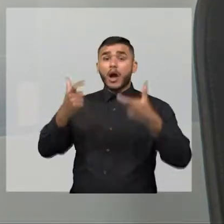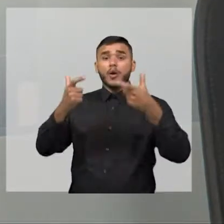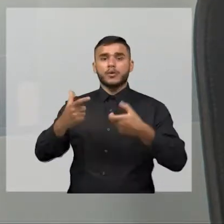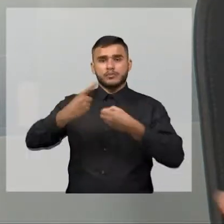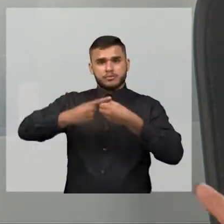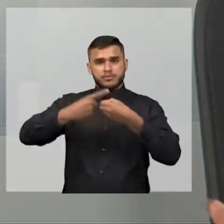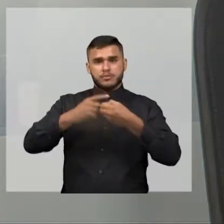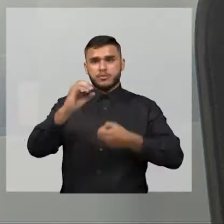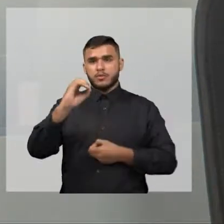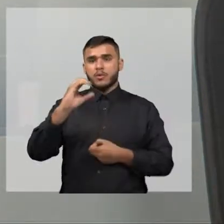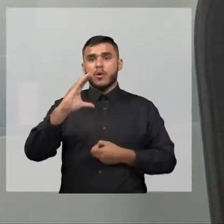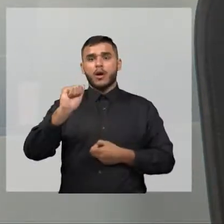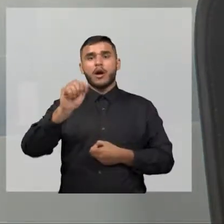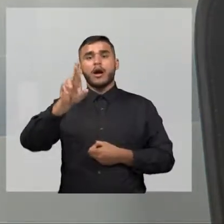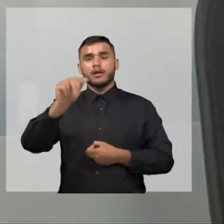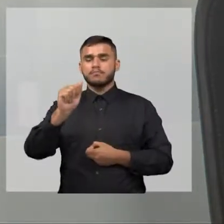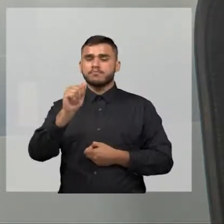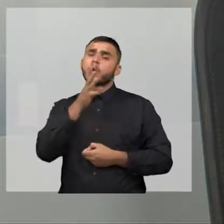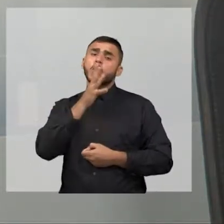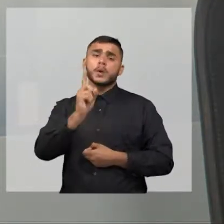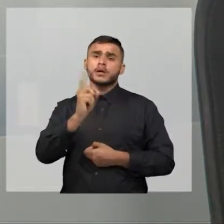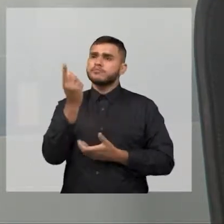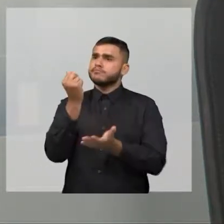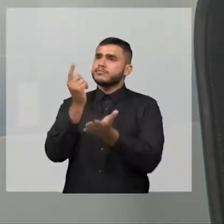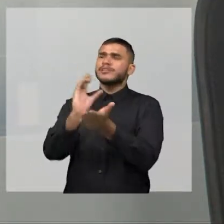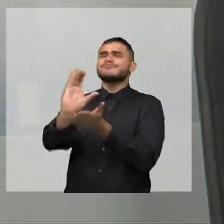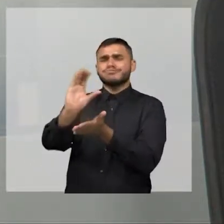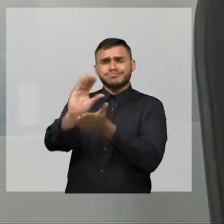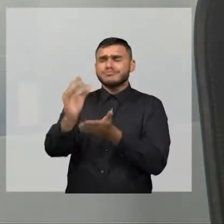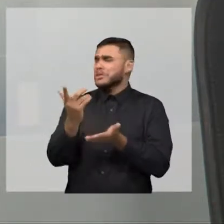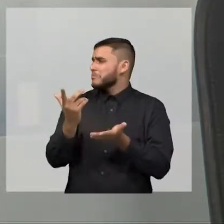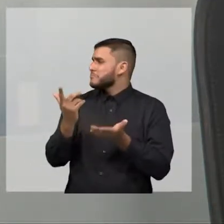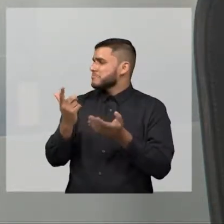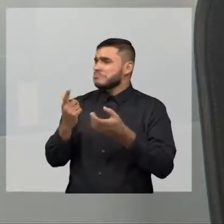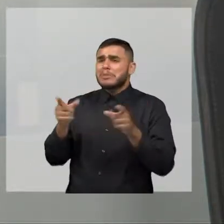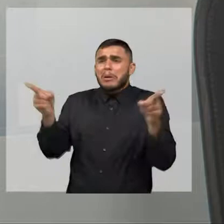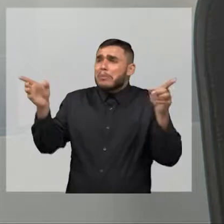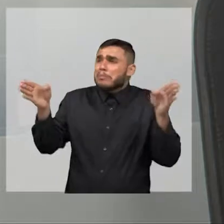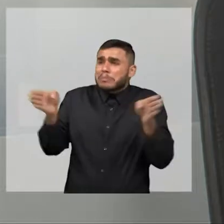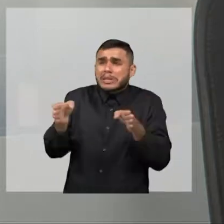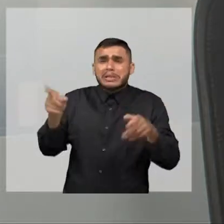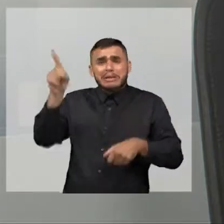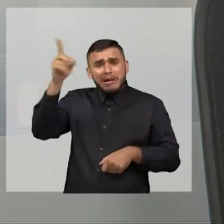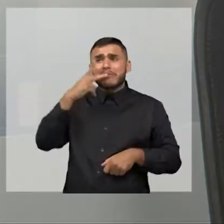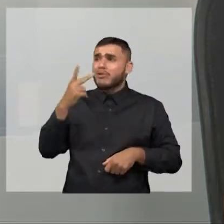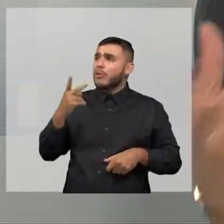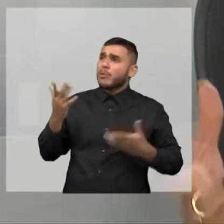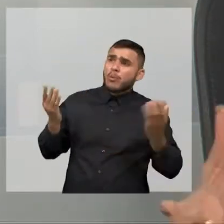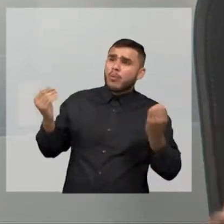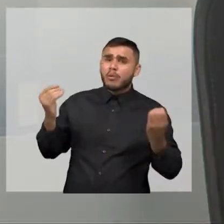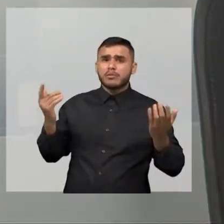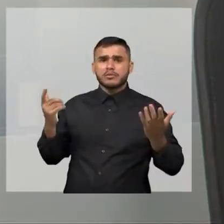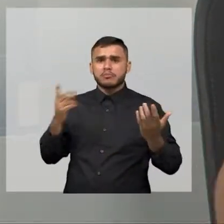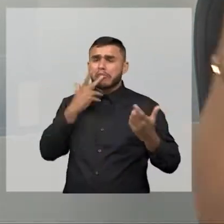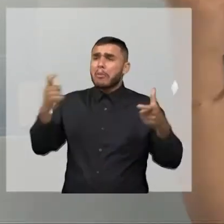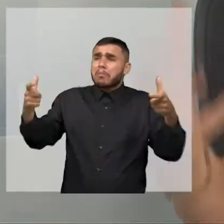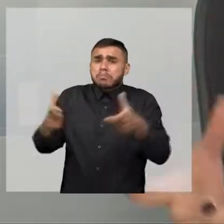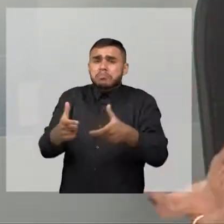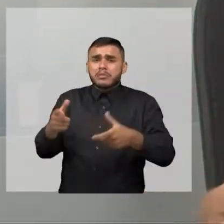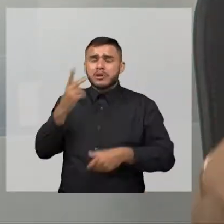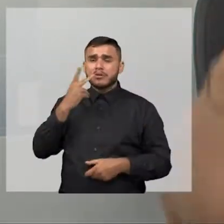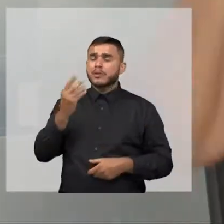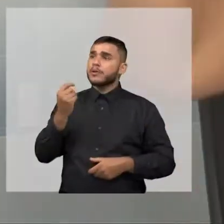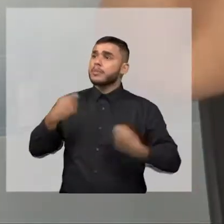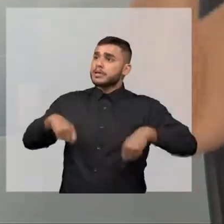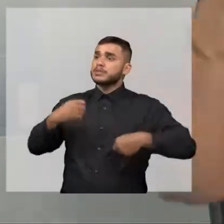muito a realidade de Ocara, mas é um município pequeno, que não tem muitos recursos e depende basicamente de repasse do